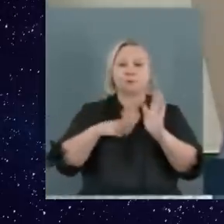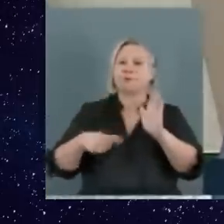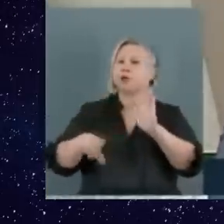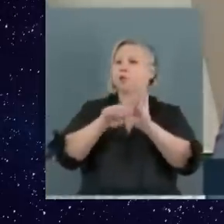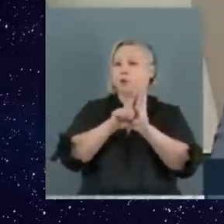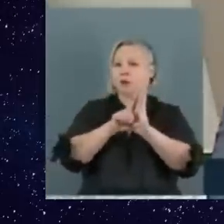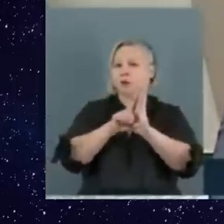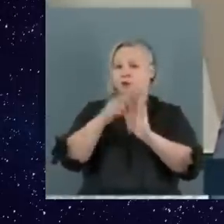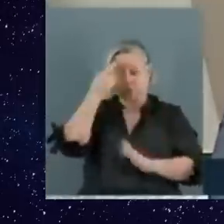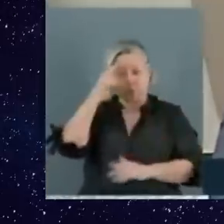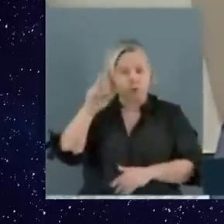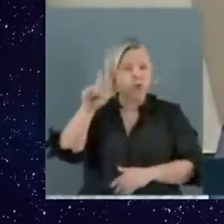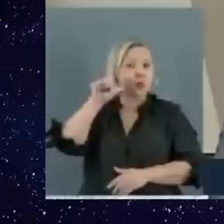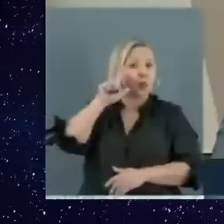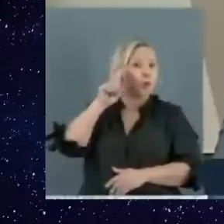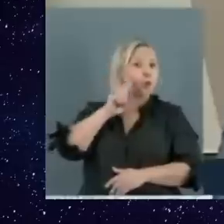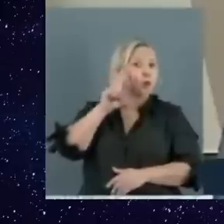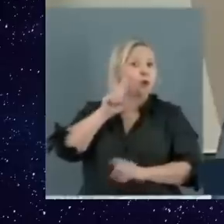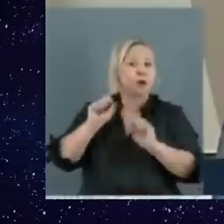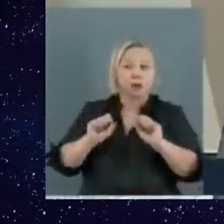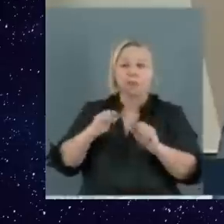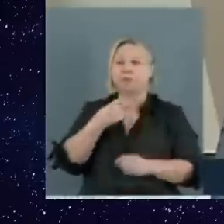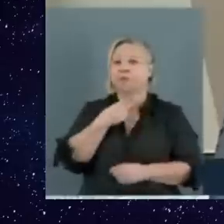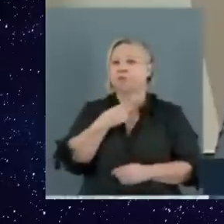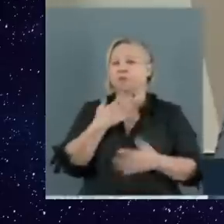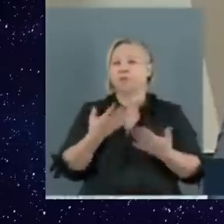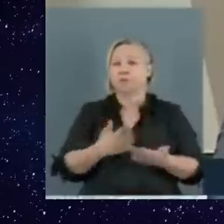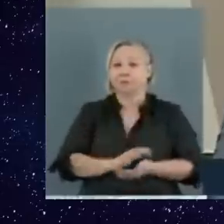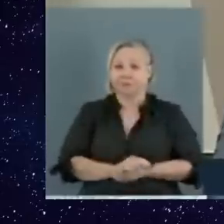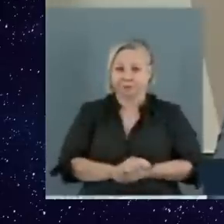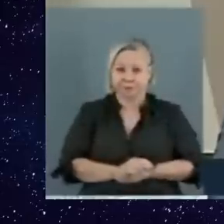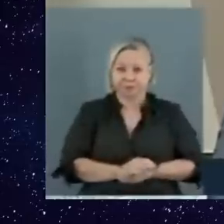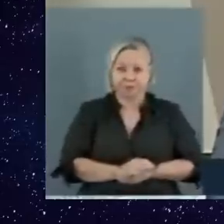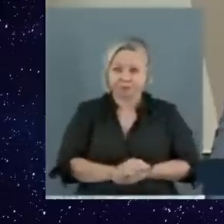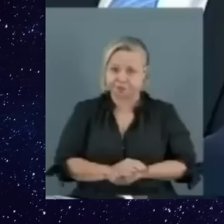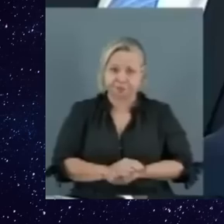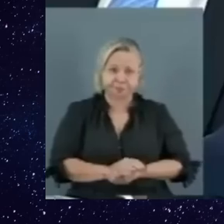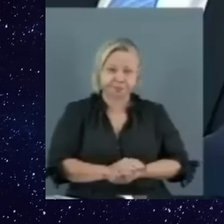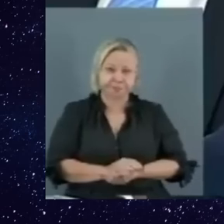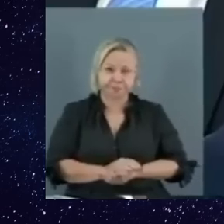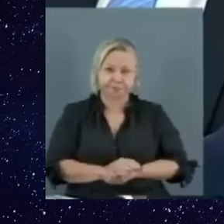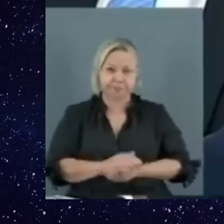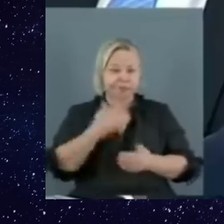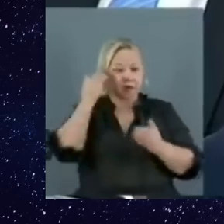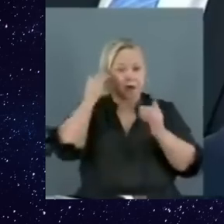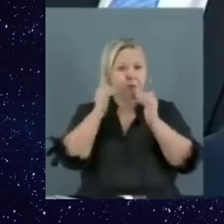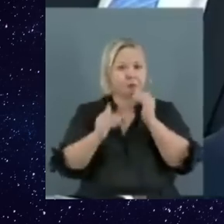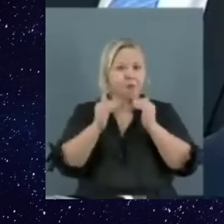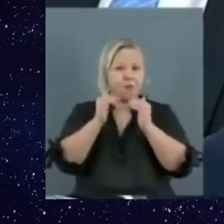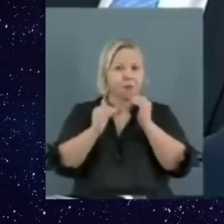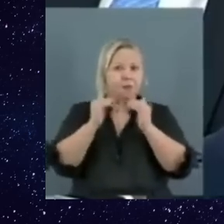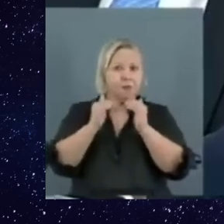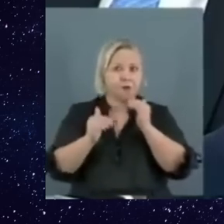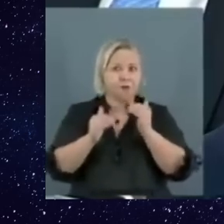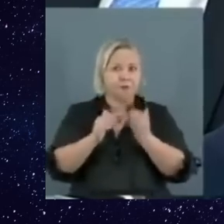eu acredito que o senhor lembra, que o senhor não pode ter esquecido. Ministro, esse tipo de deboche eu não concordo. Desculpe, senador Petecão. Aí eu tenho